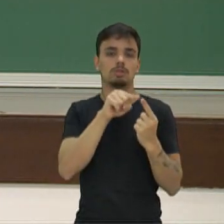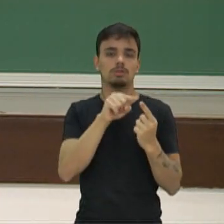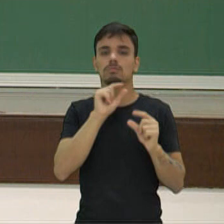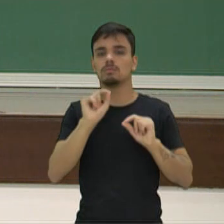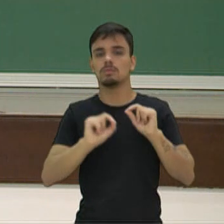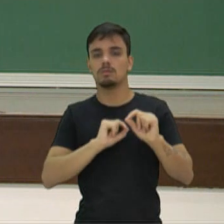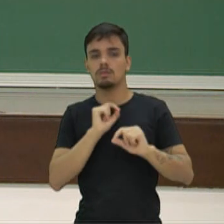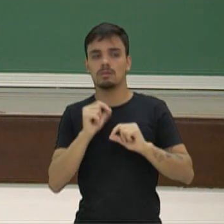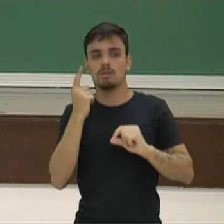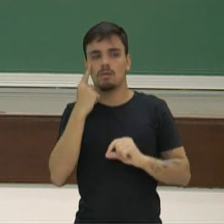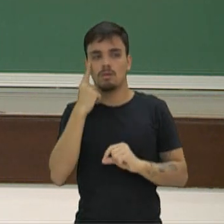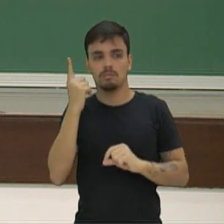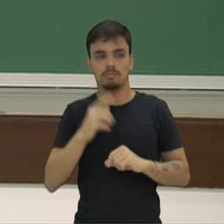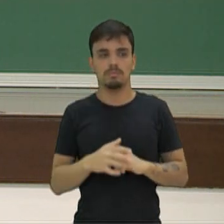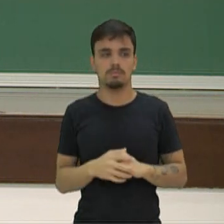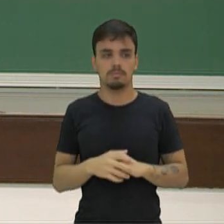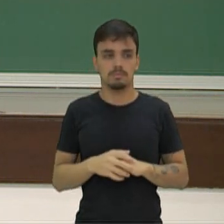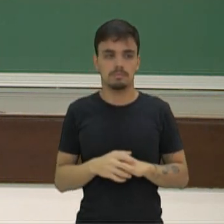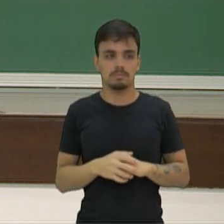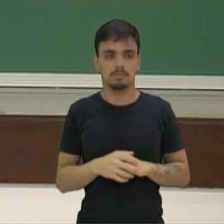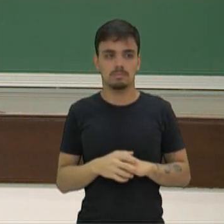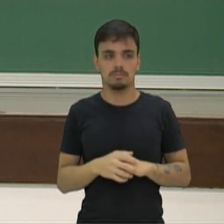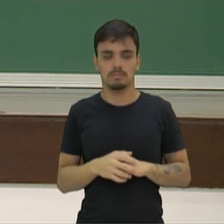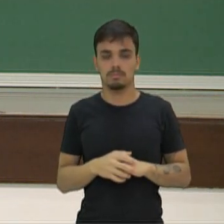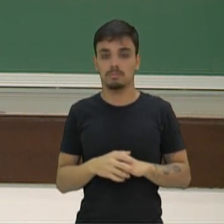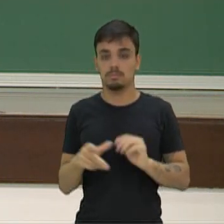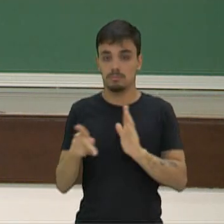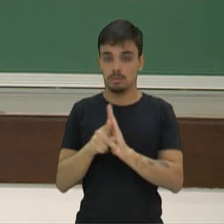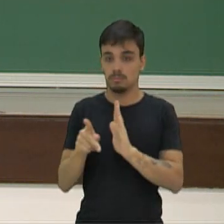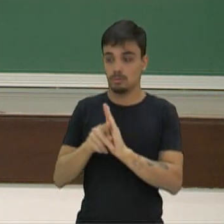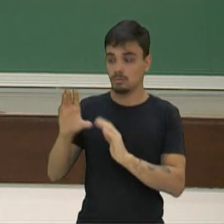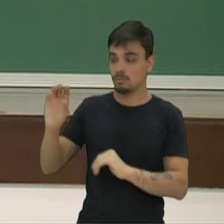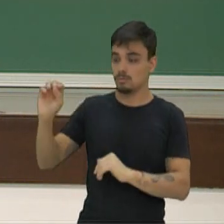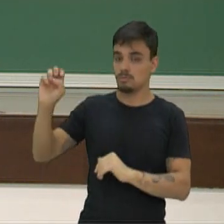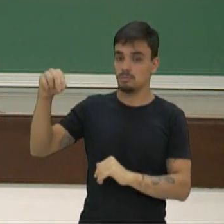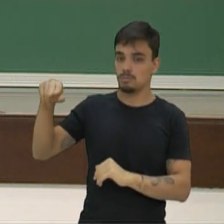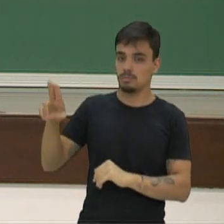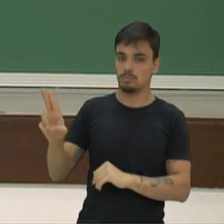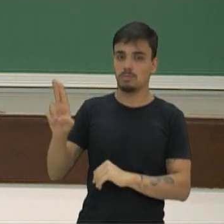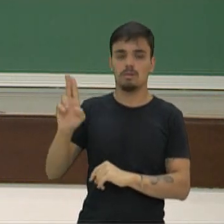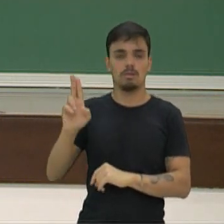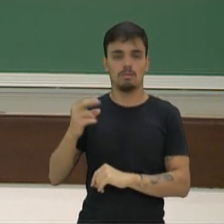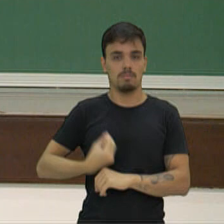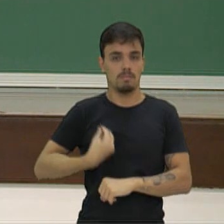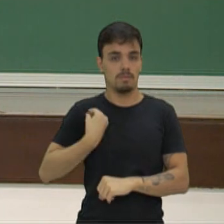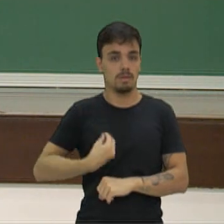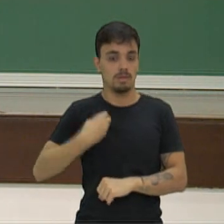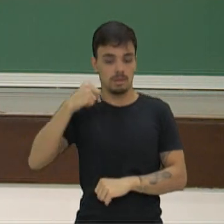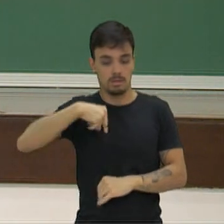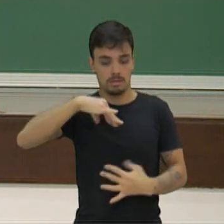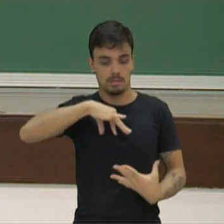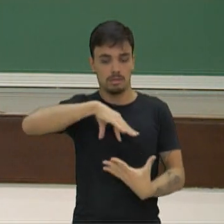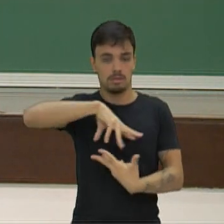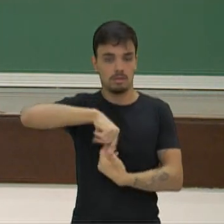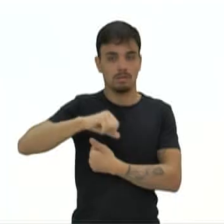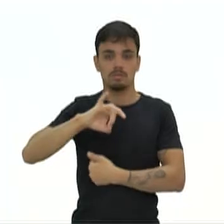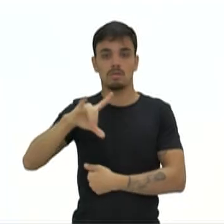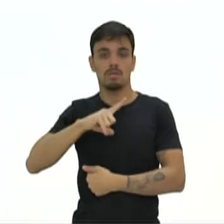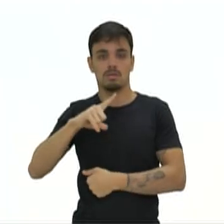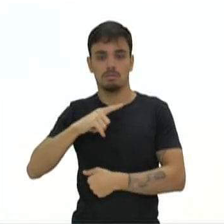Objetivos, olha só, objetivos da ONU, vida terrestre. Só vamos ter a vida se